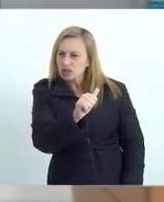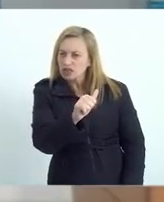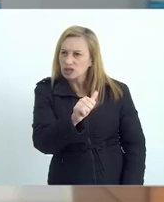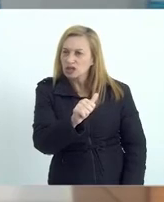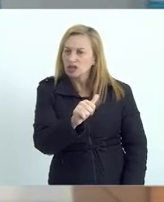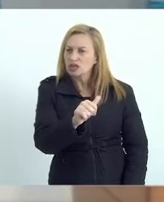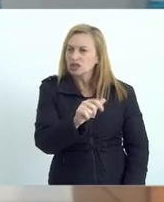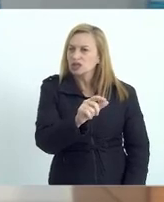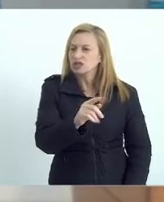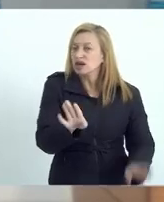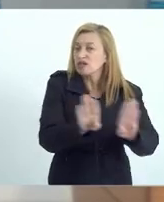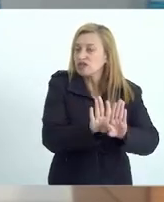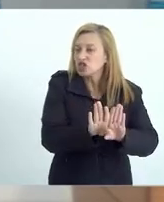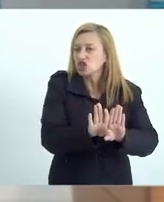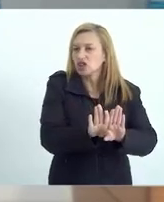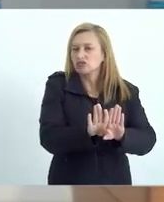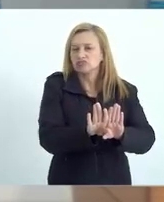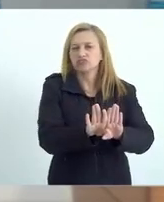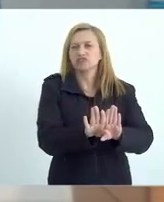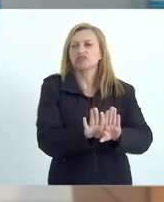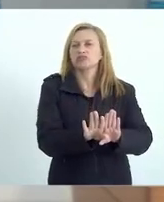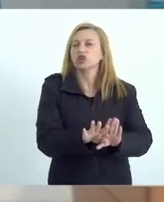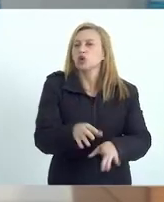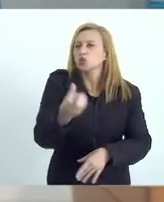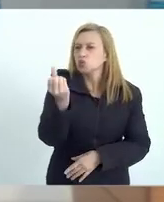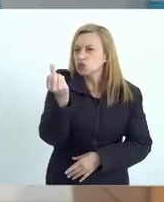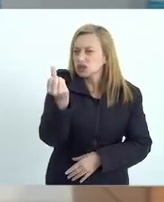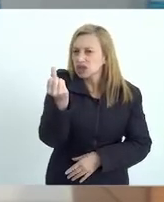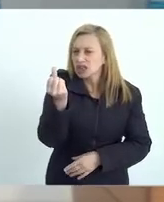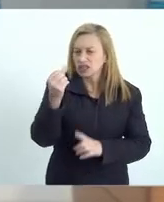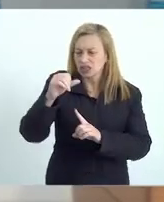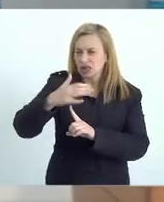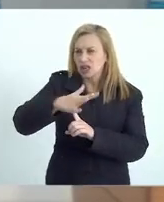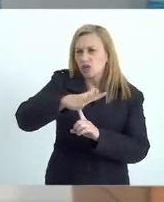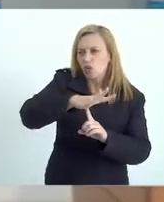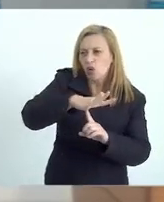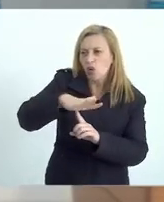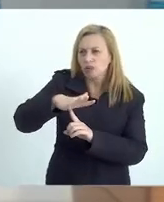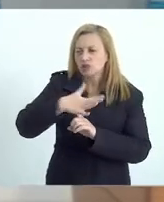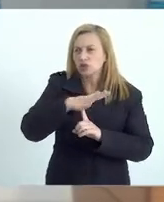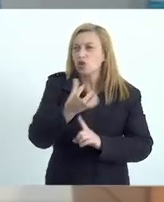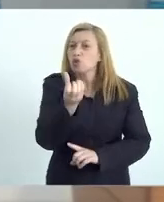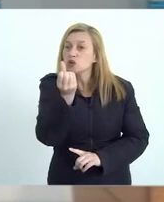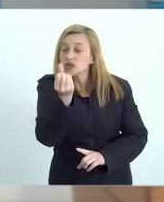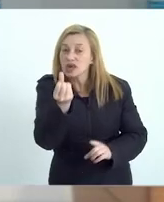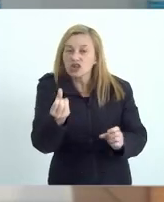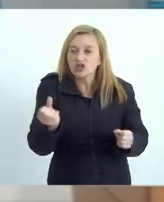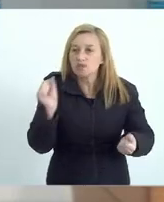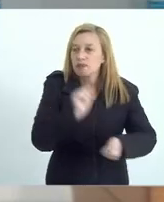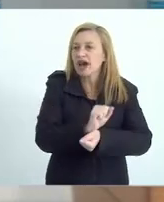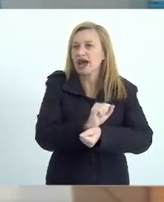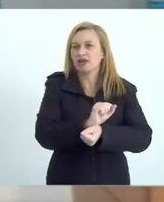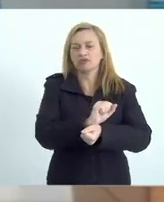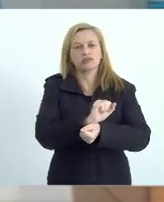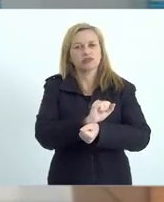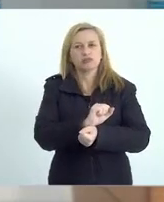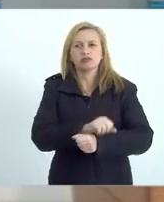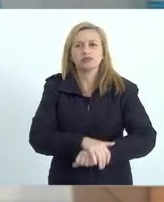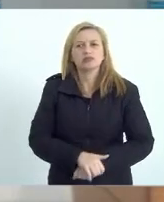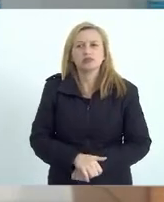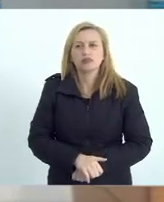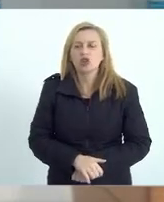estavam inoperante um dos seis helicópteros os seis estavam inoperantes